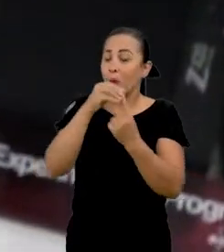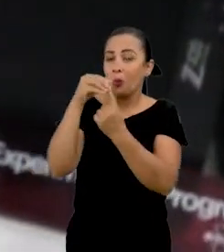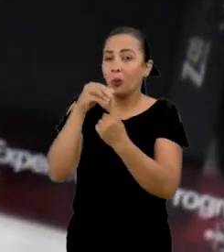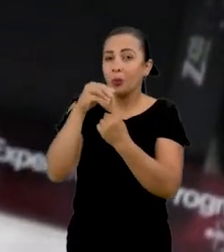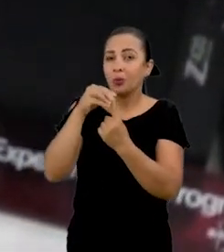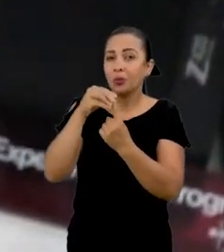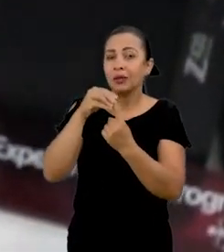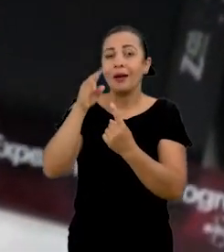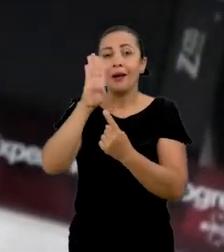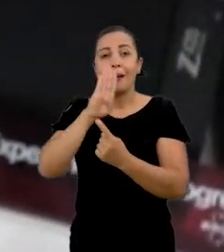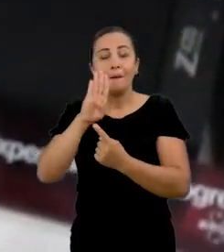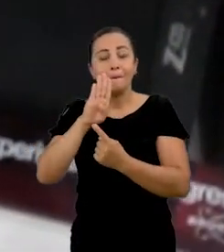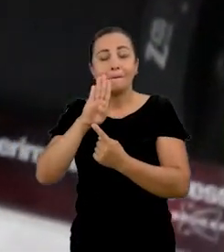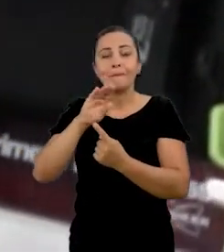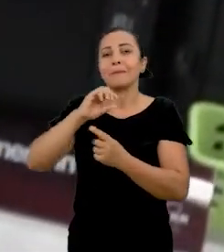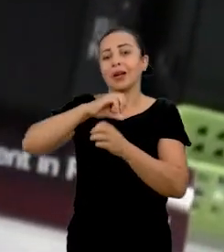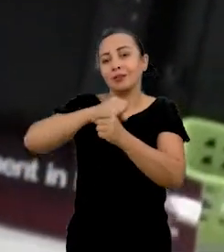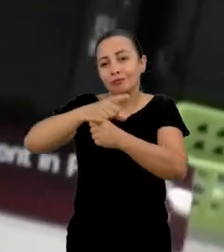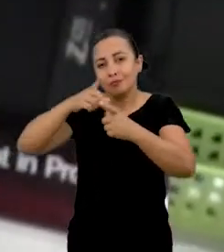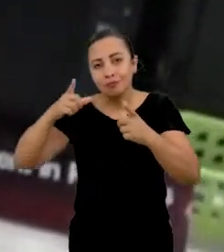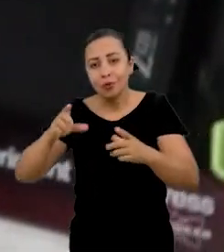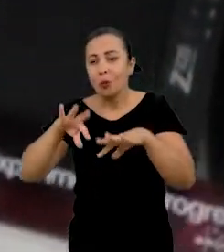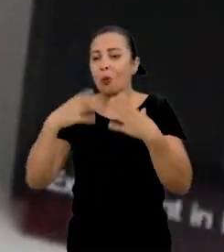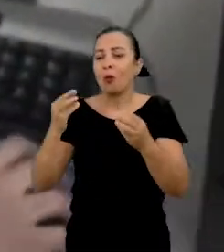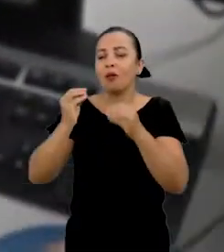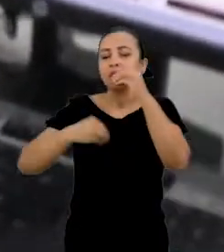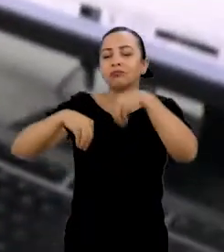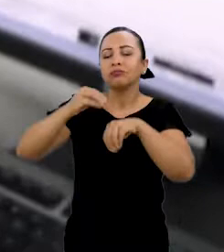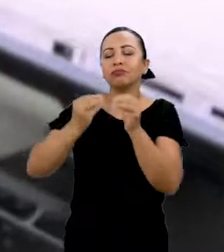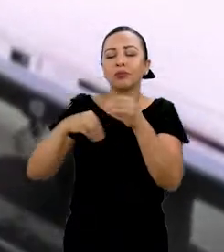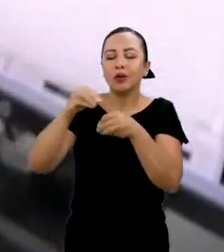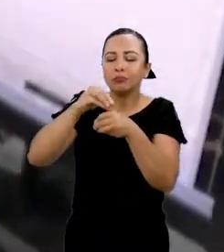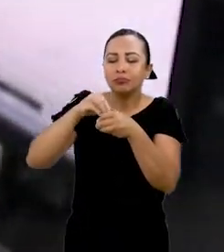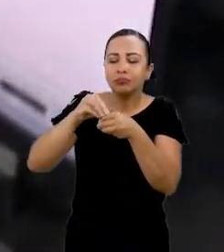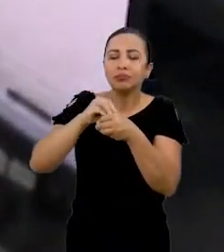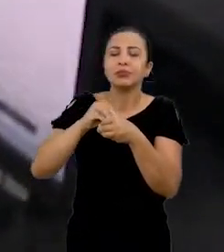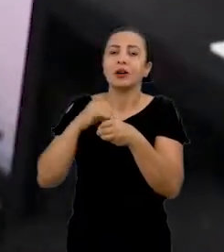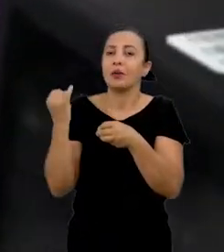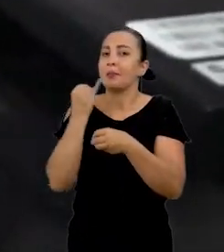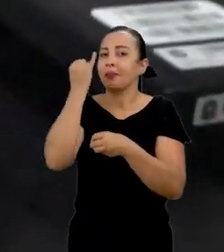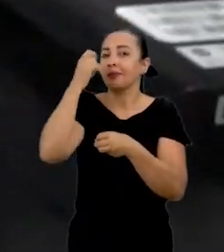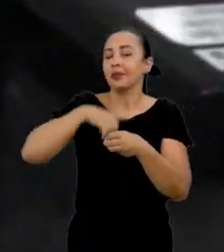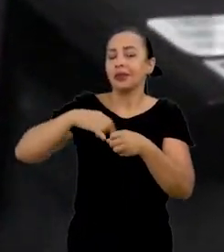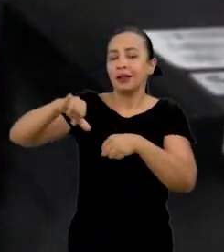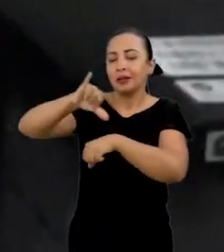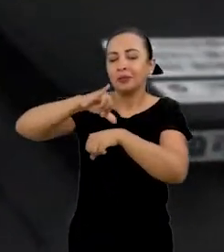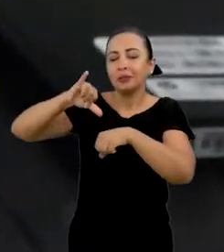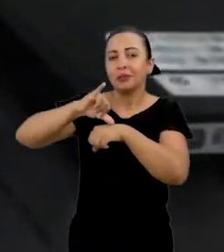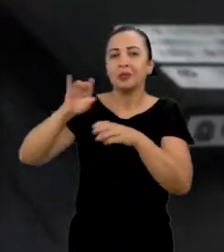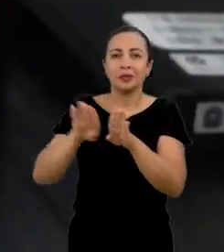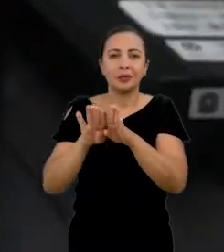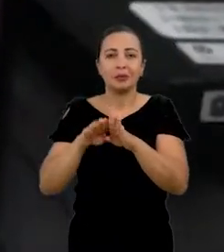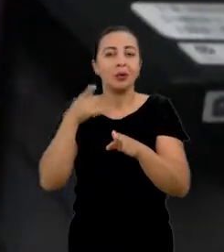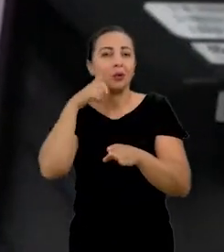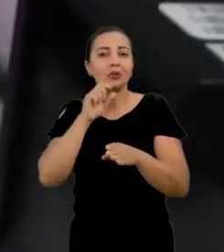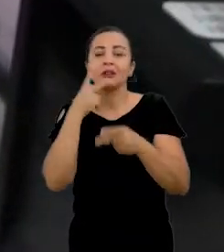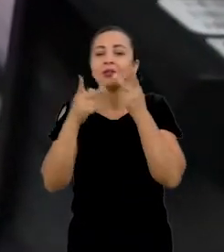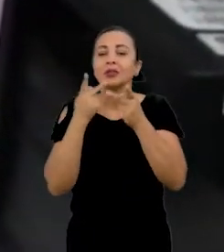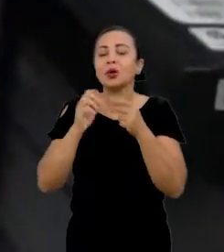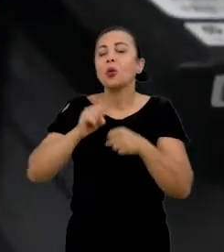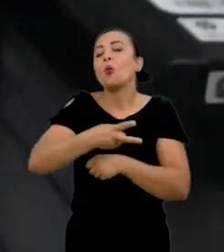nós conseguimos identificar, por meio dos espectros de hidrogênio e carbono, uni